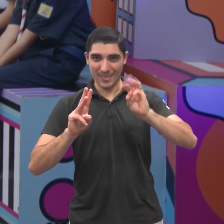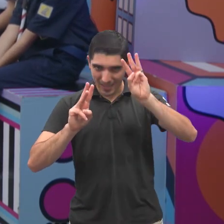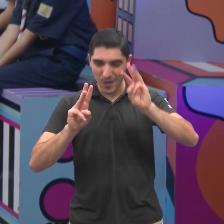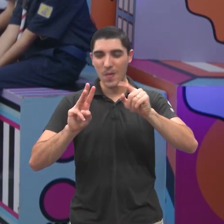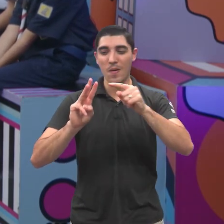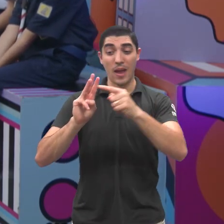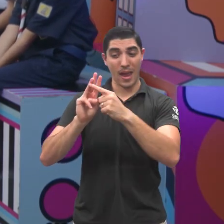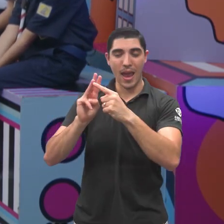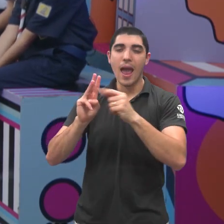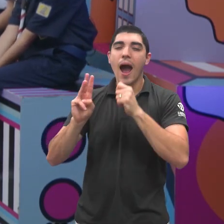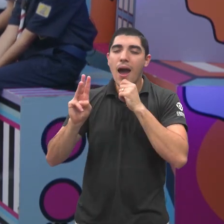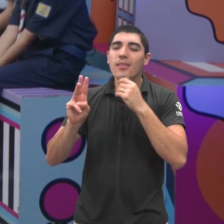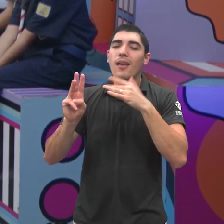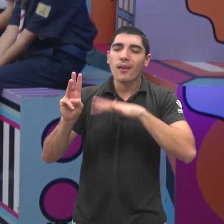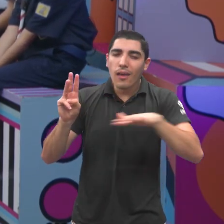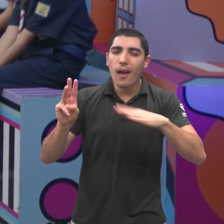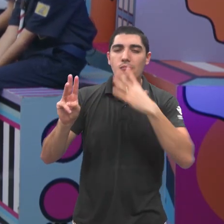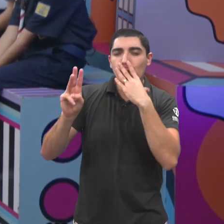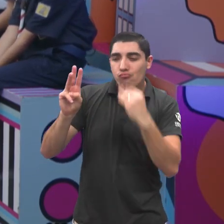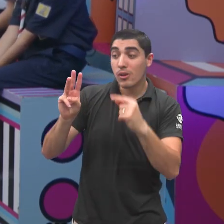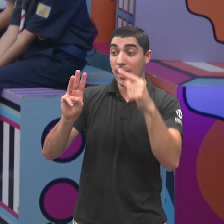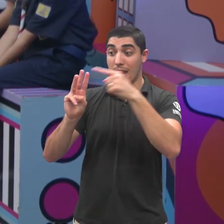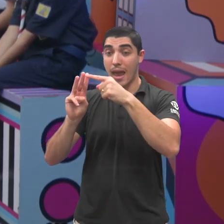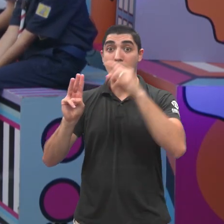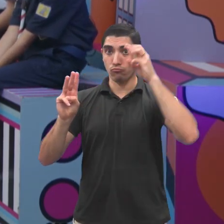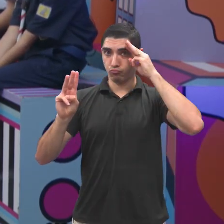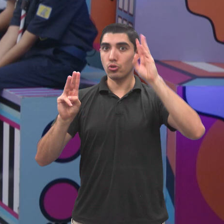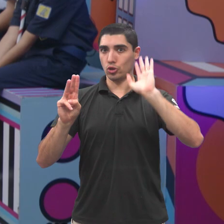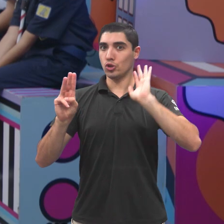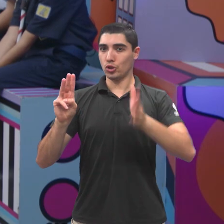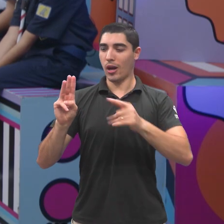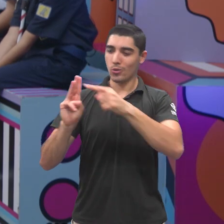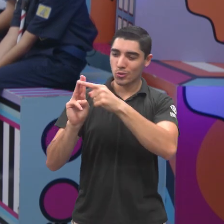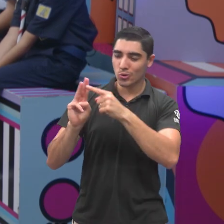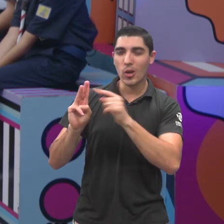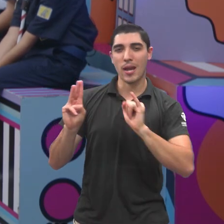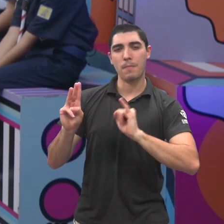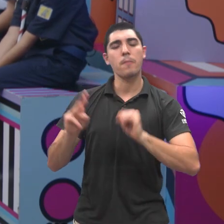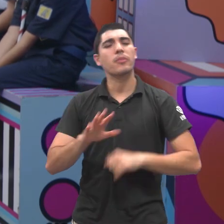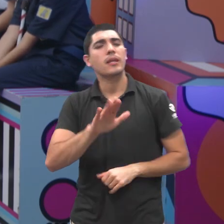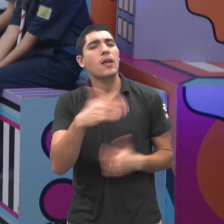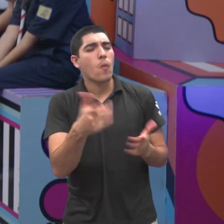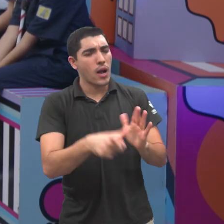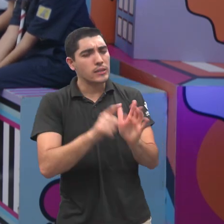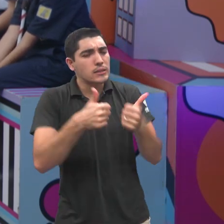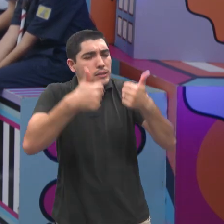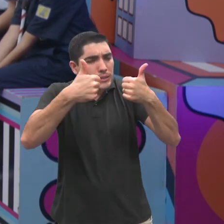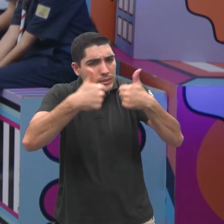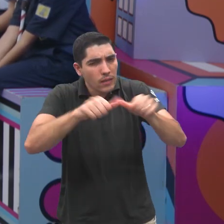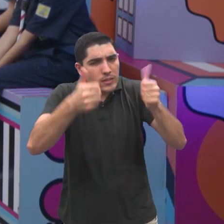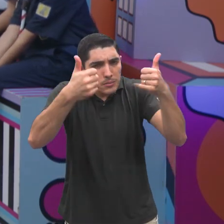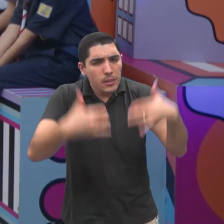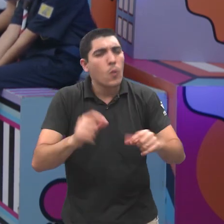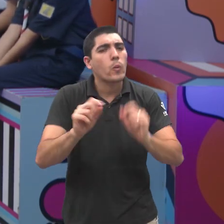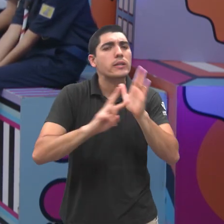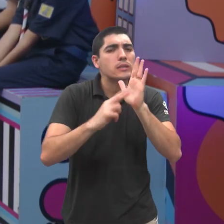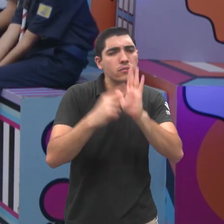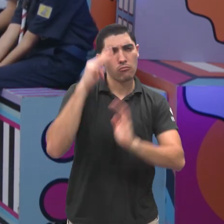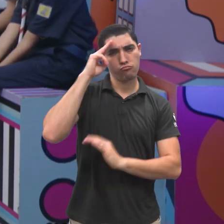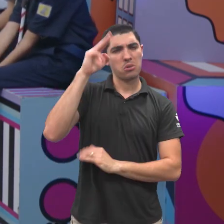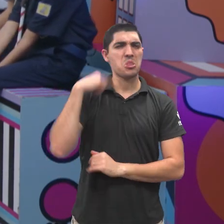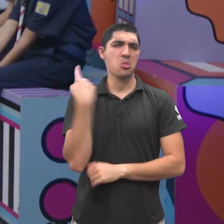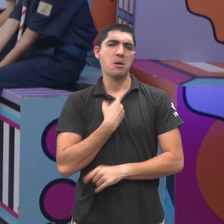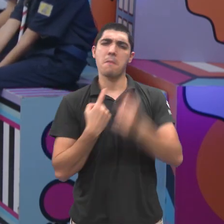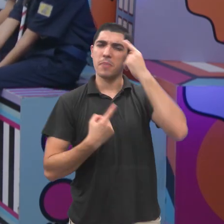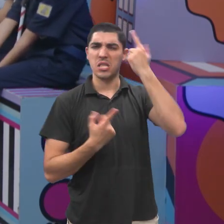já está nesse movimento. E a gente estava falando no bloco anterior, Thiago, sobre o que é escotismo. Sim. Muita gente não sabe, tem aquela imagem